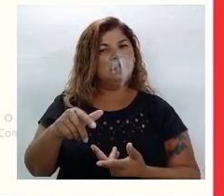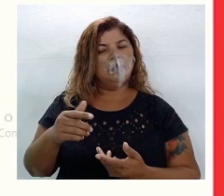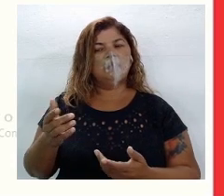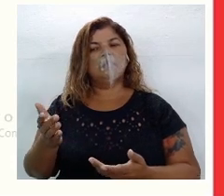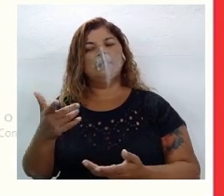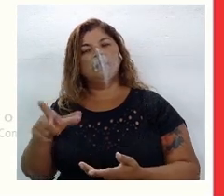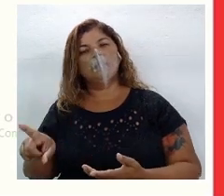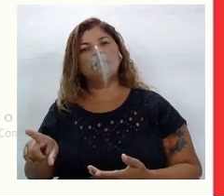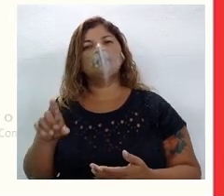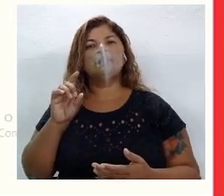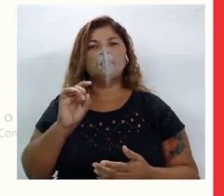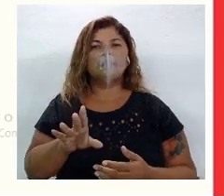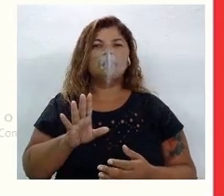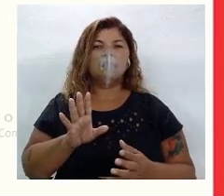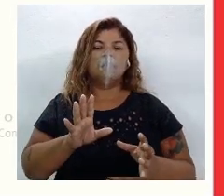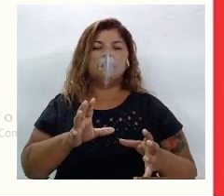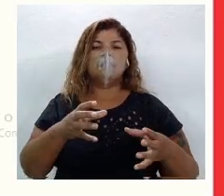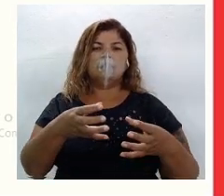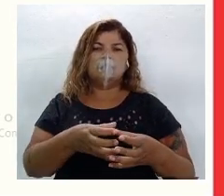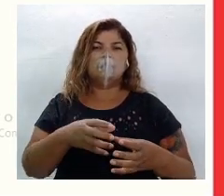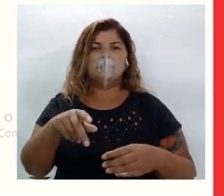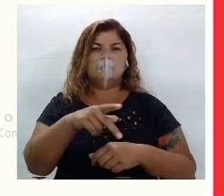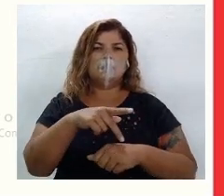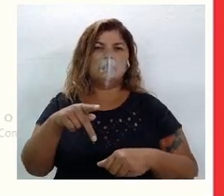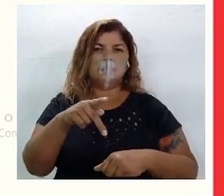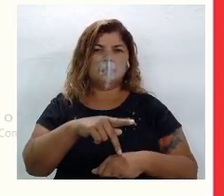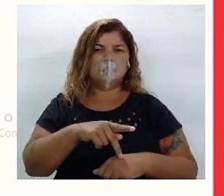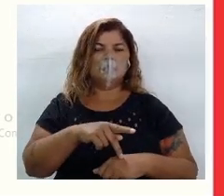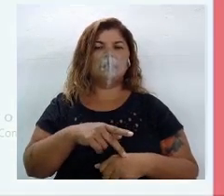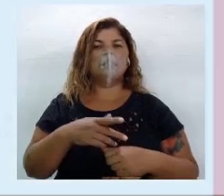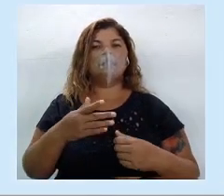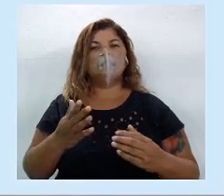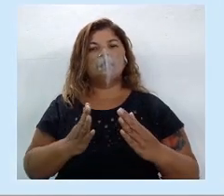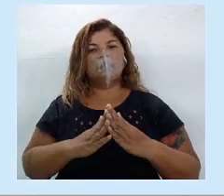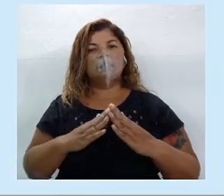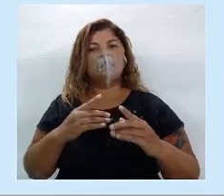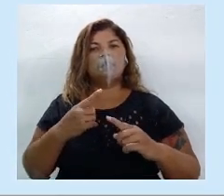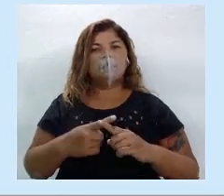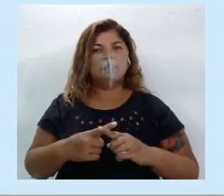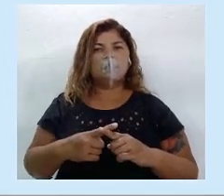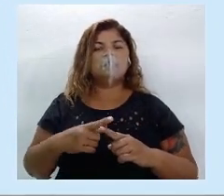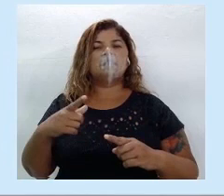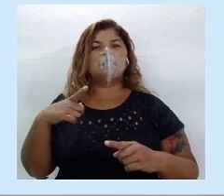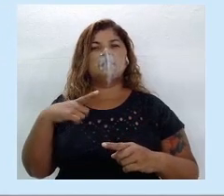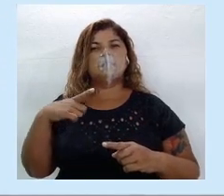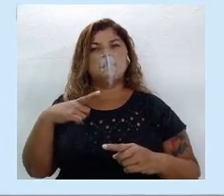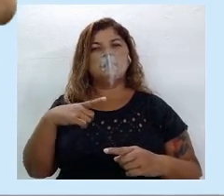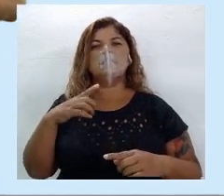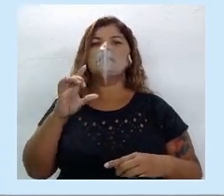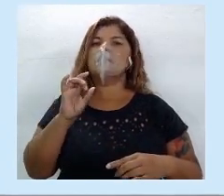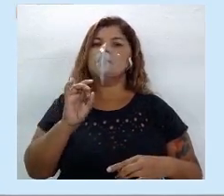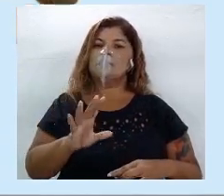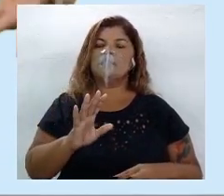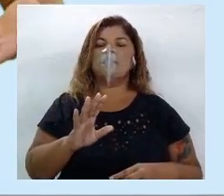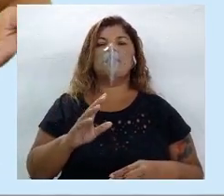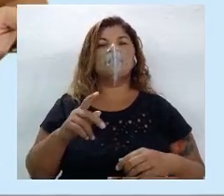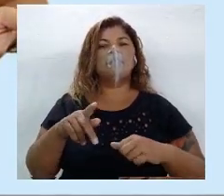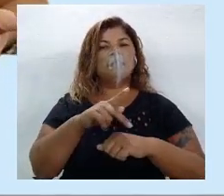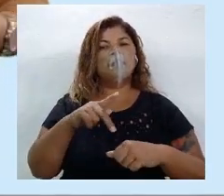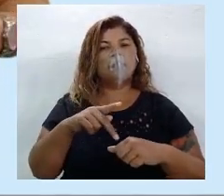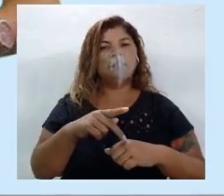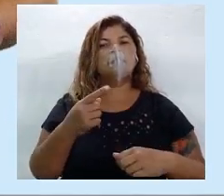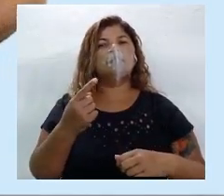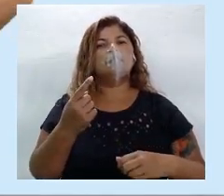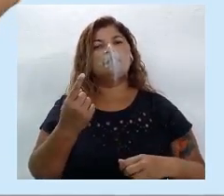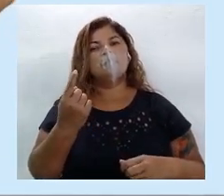enquanto outras são confinadas a um único país. Quer dizer, há igrejas, certo, que estão apenas em determinados